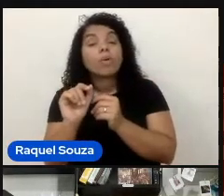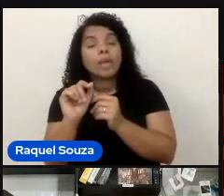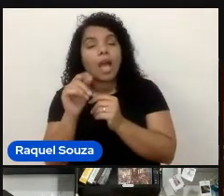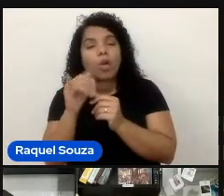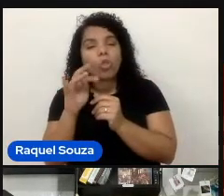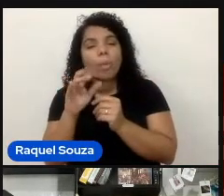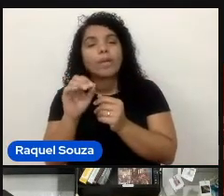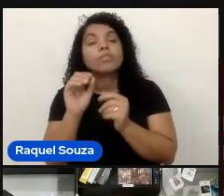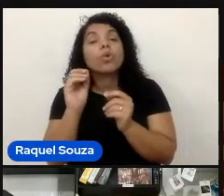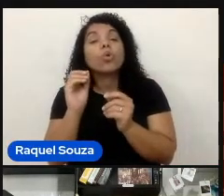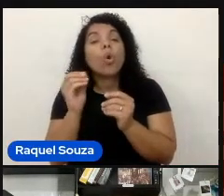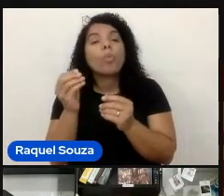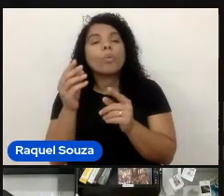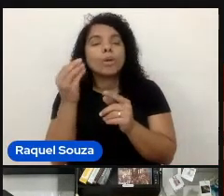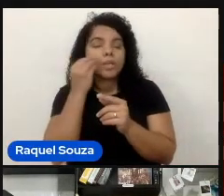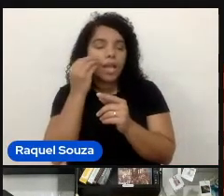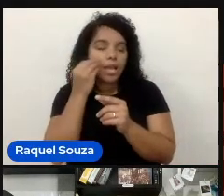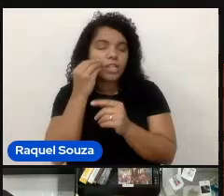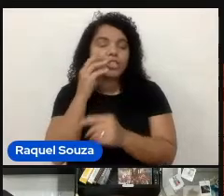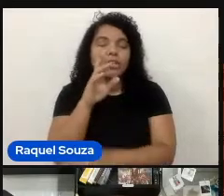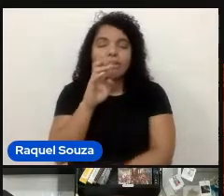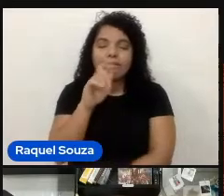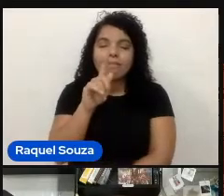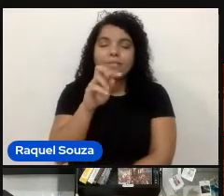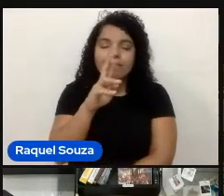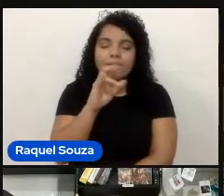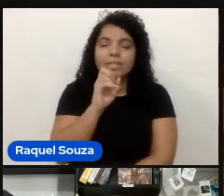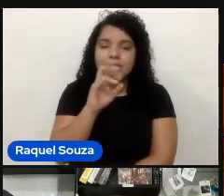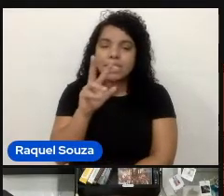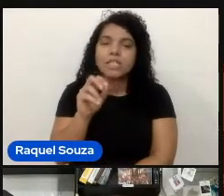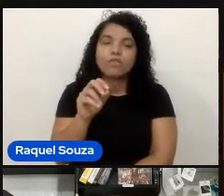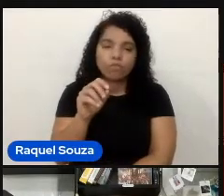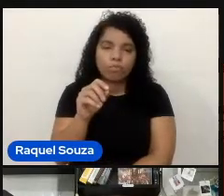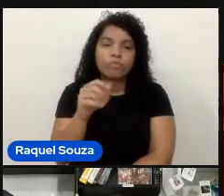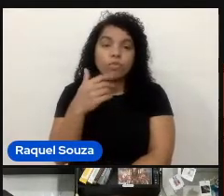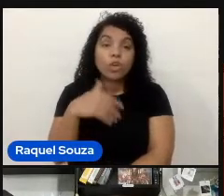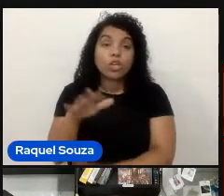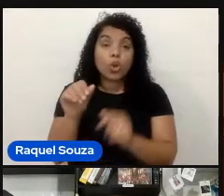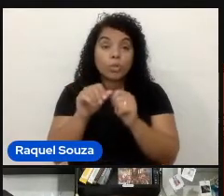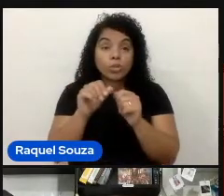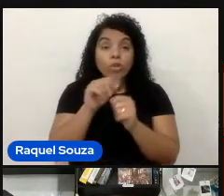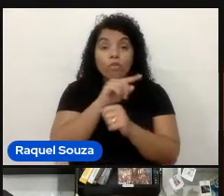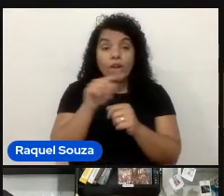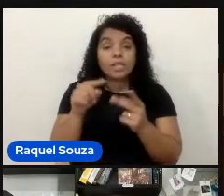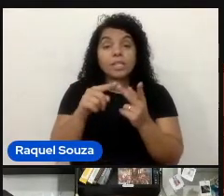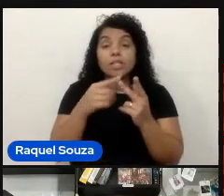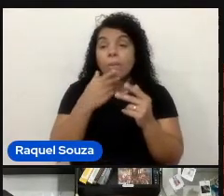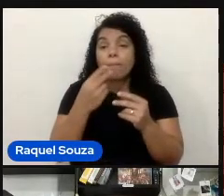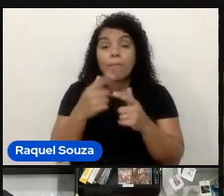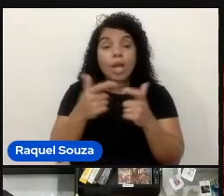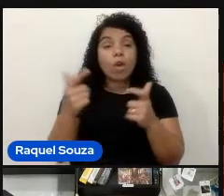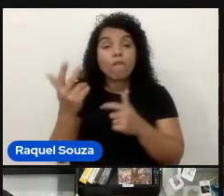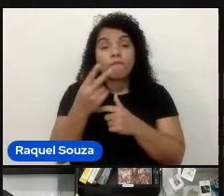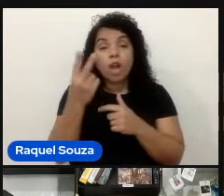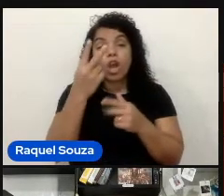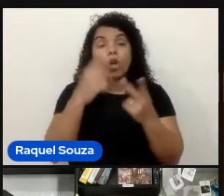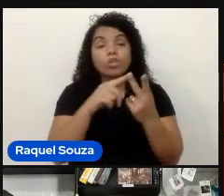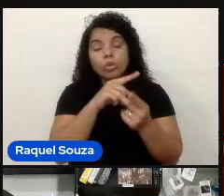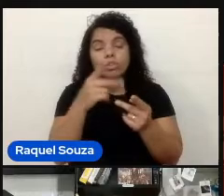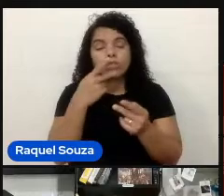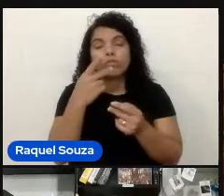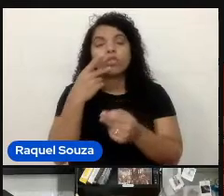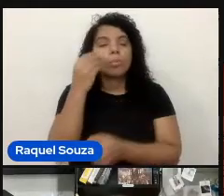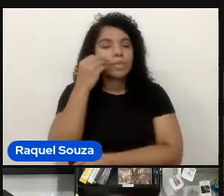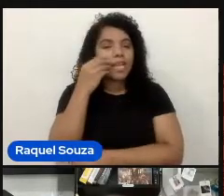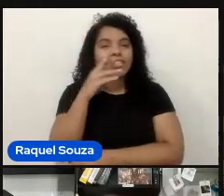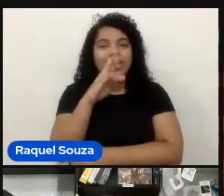em que a gente aplicou e que a gente viu realmente uma maior diferença e um melhor valor. Então, por isso que a gente trouxe aqui um pouquinho sobre teste regressivo, e